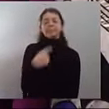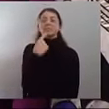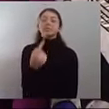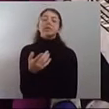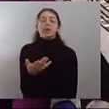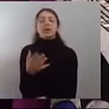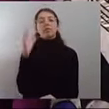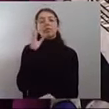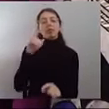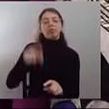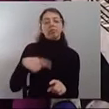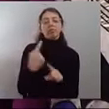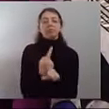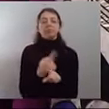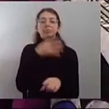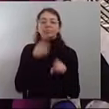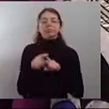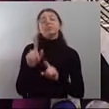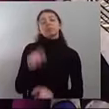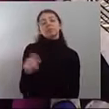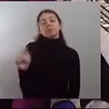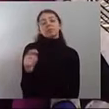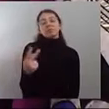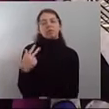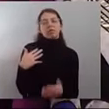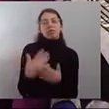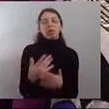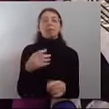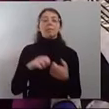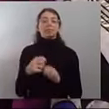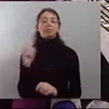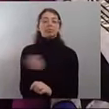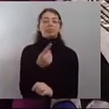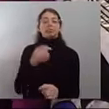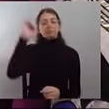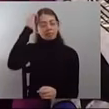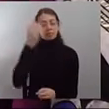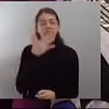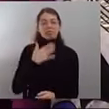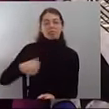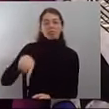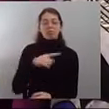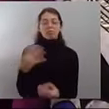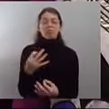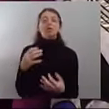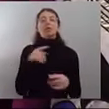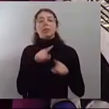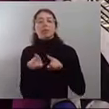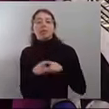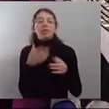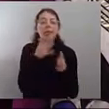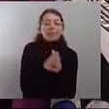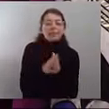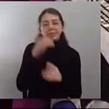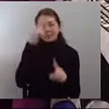tarde e ao longo dos últimos dois meses, falar do problema que a todos nos afetou não é querer fazer política a reboque de uma catástrofe, muito pelo contrário.